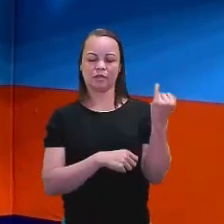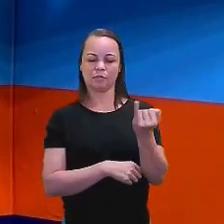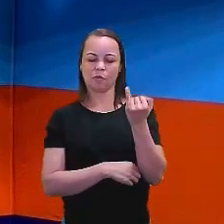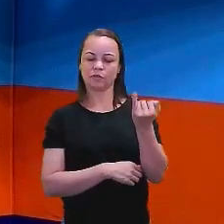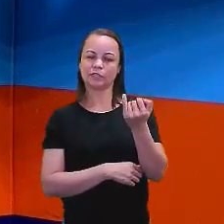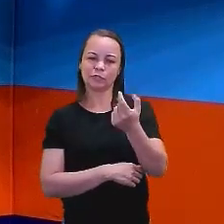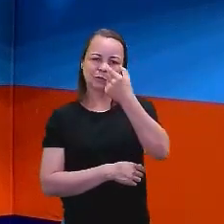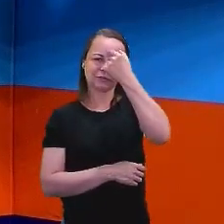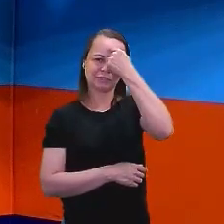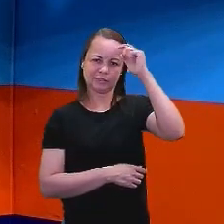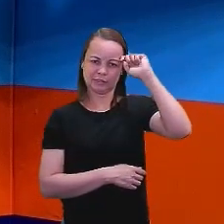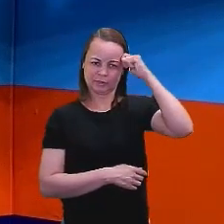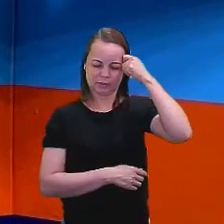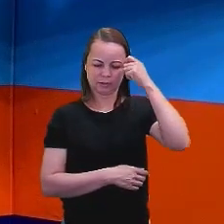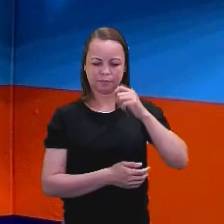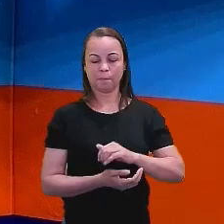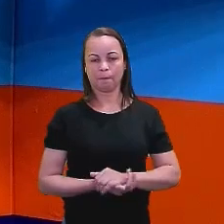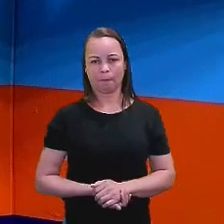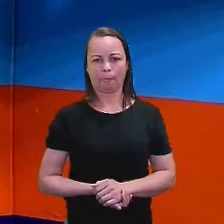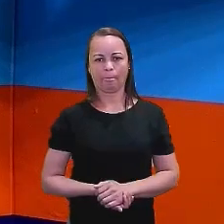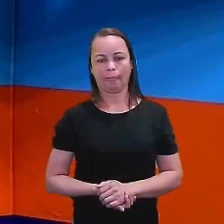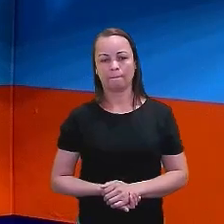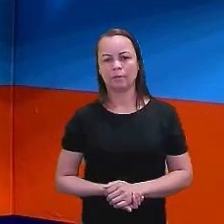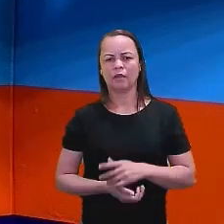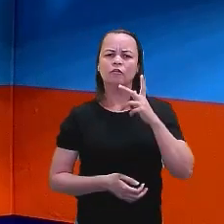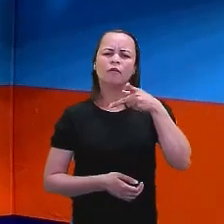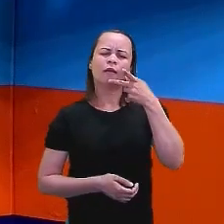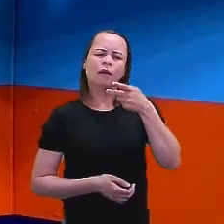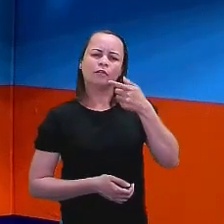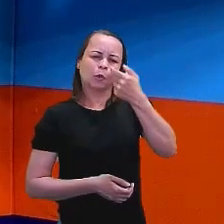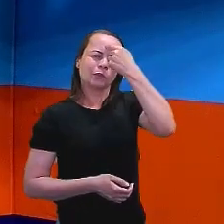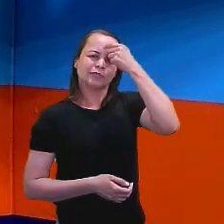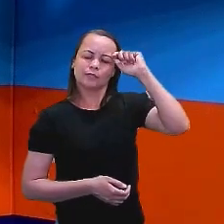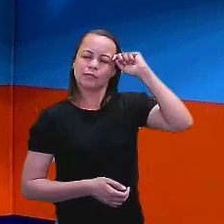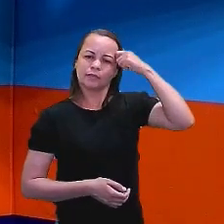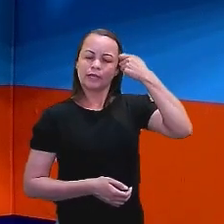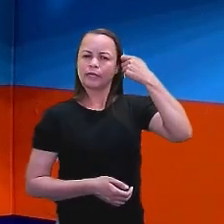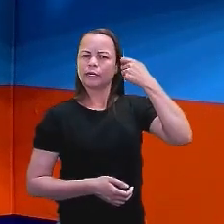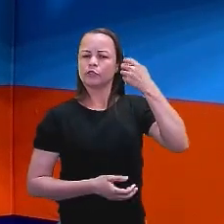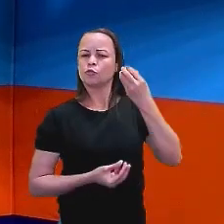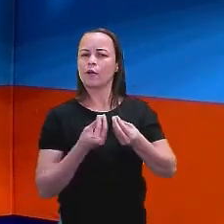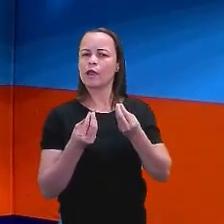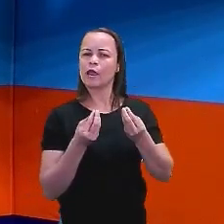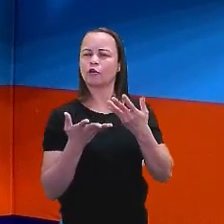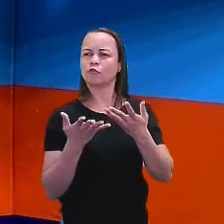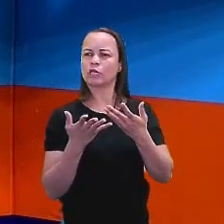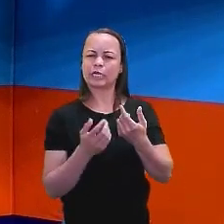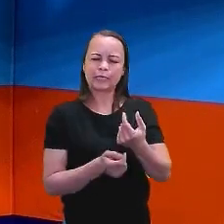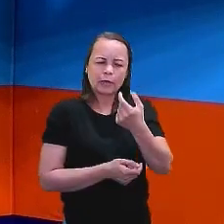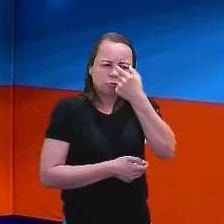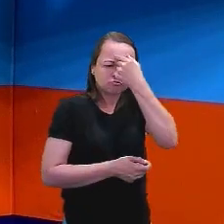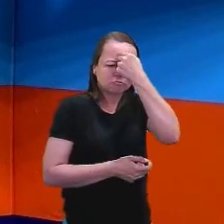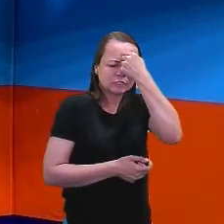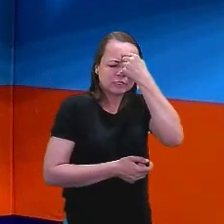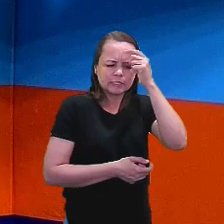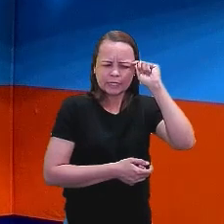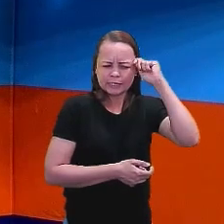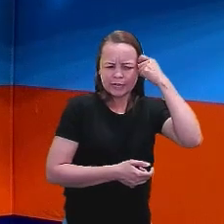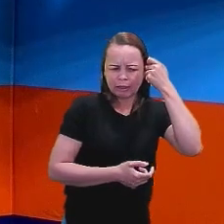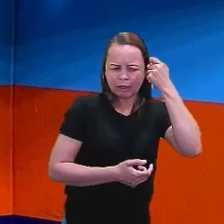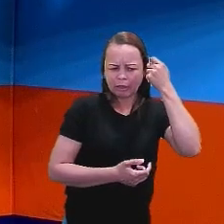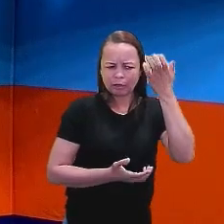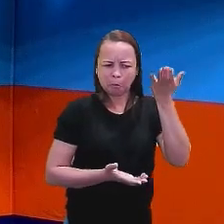negra. Quando a gente fala de consciência negra, não é a fim de opor consciência negra